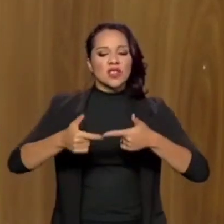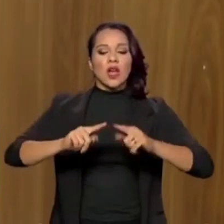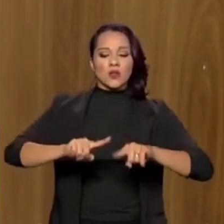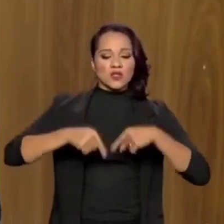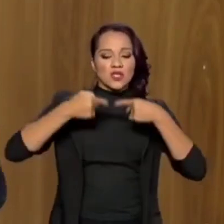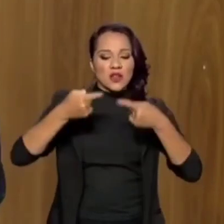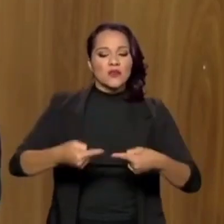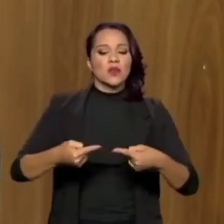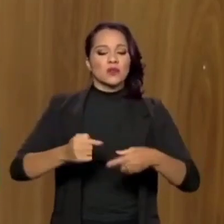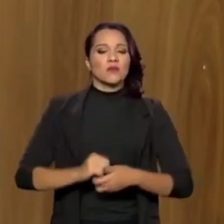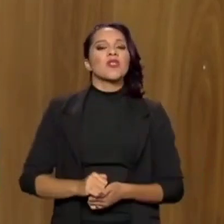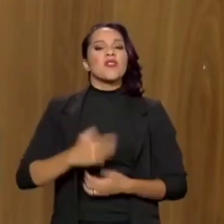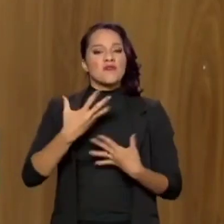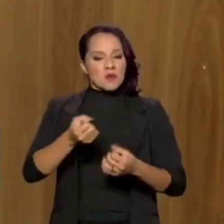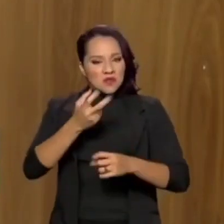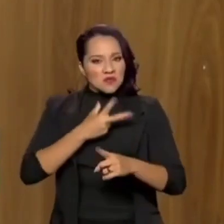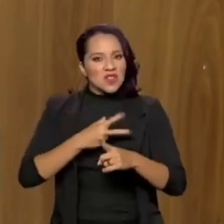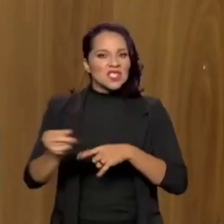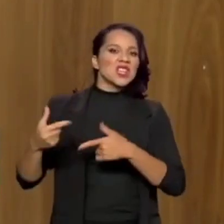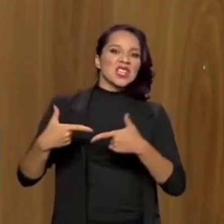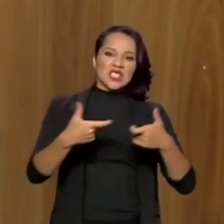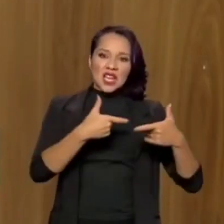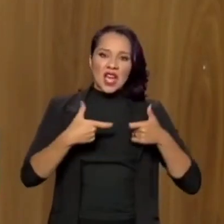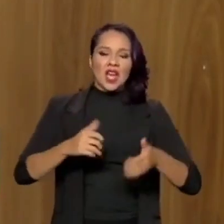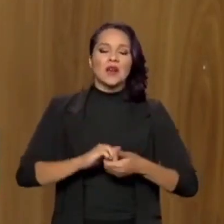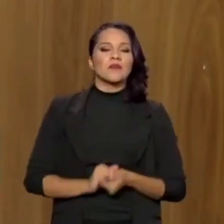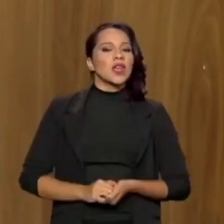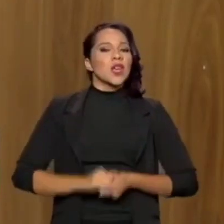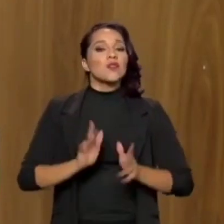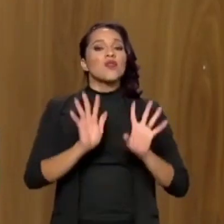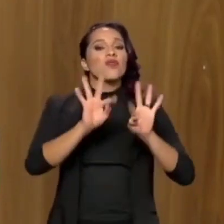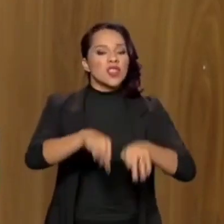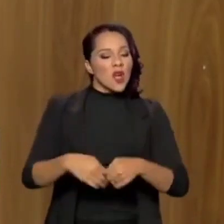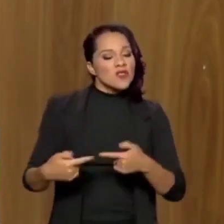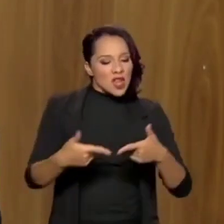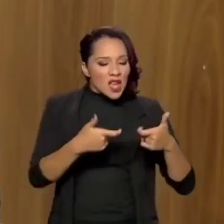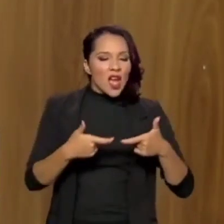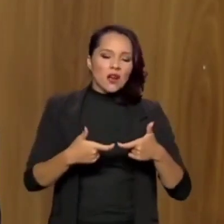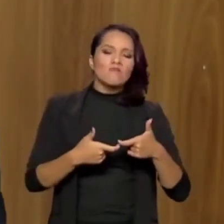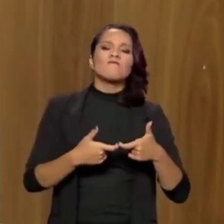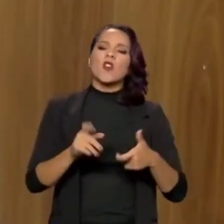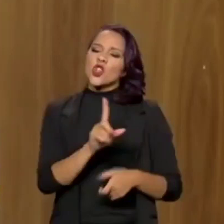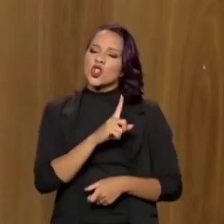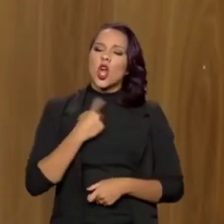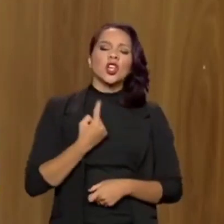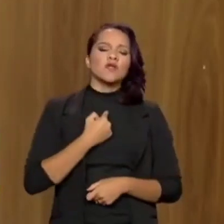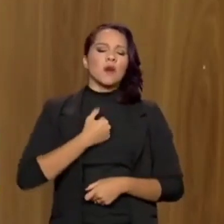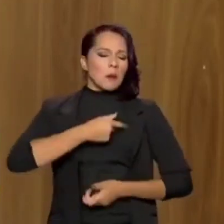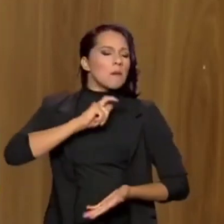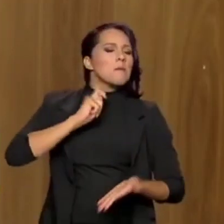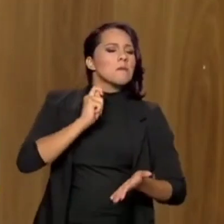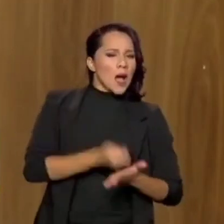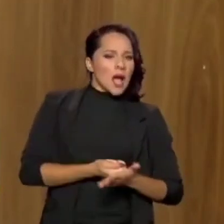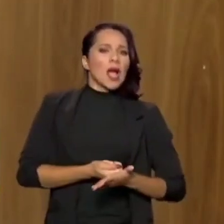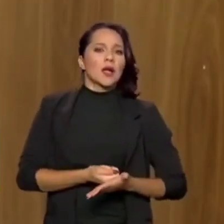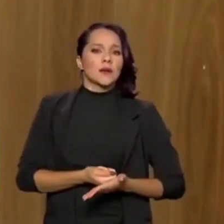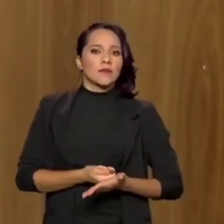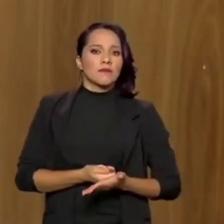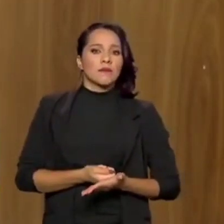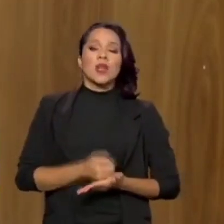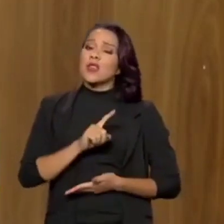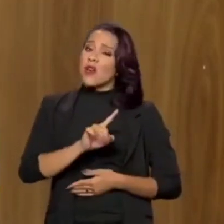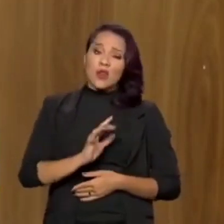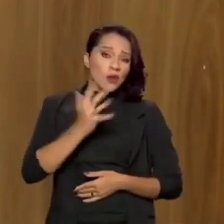desafios, vamos vencer essa guerra, e quando chegar no fim da guerra, nós mesmos pagamos pela guerra. E é